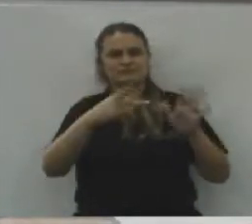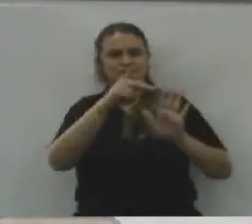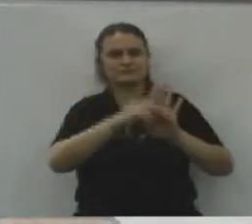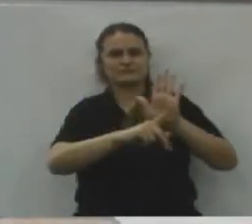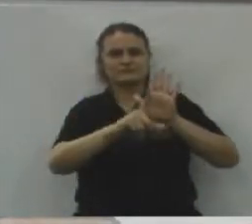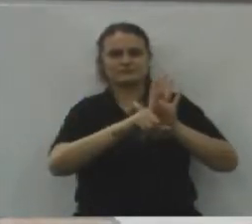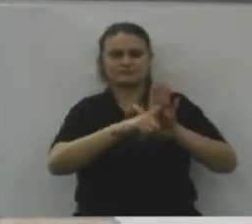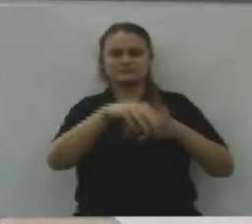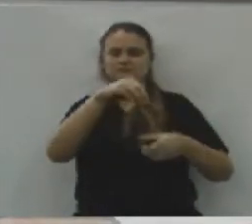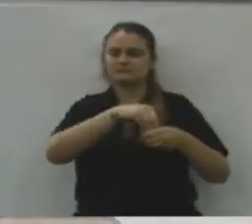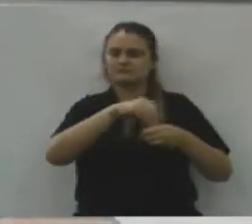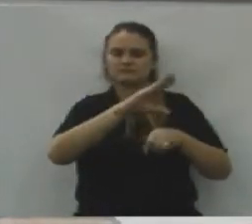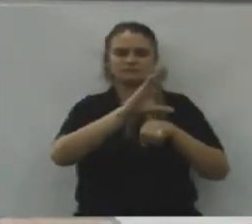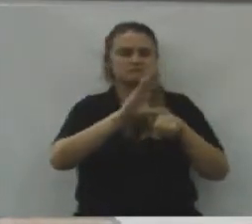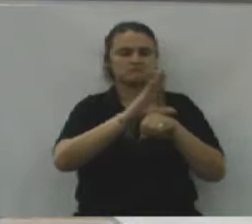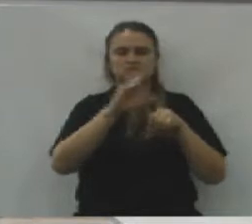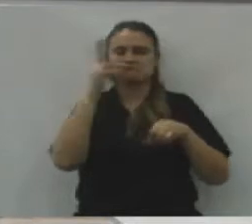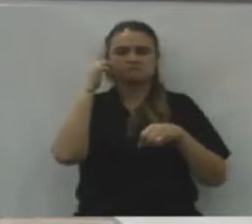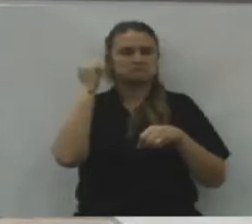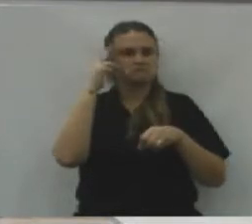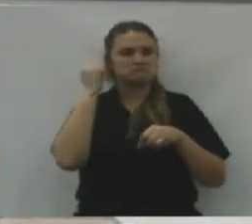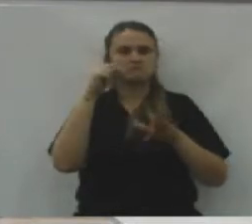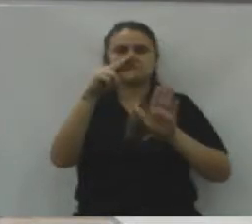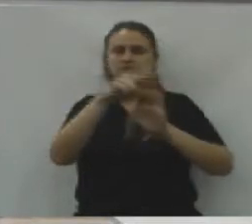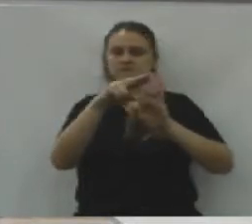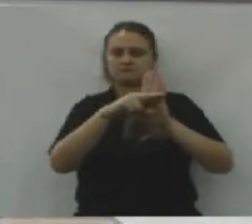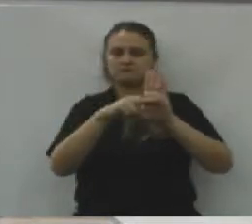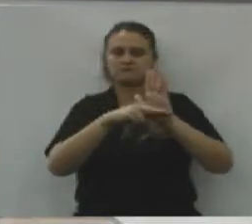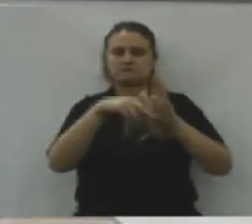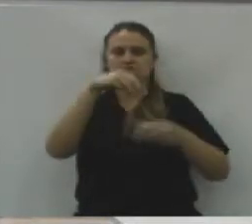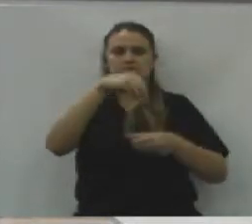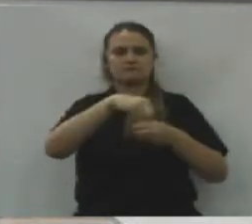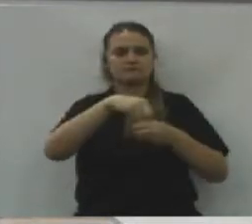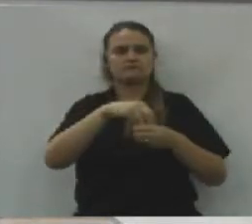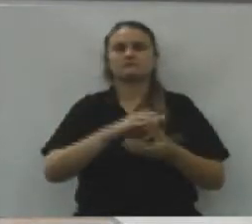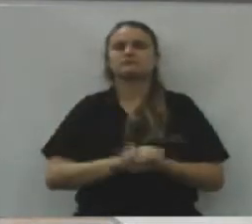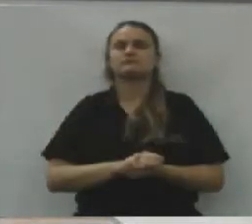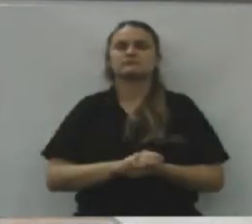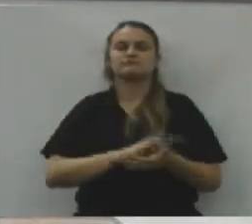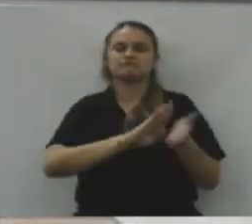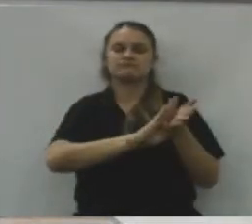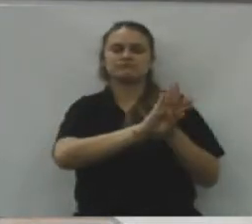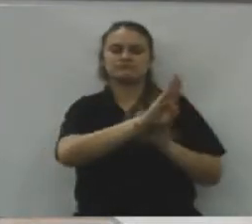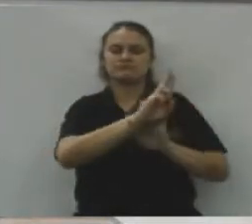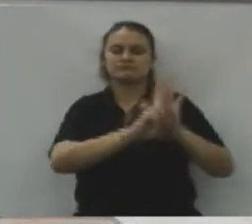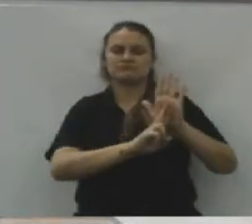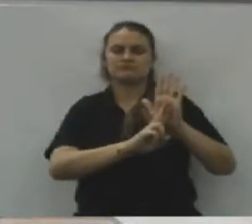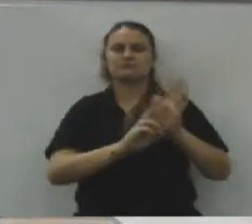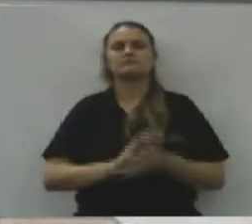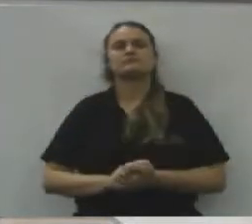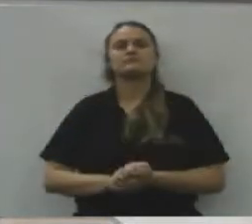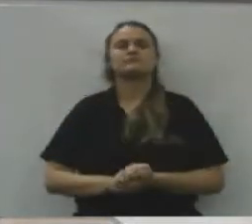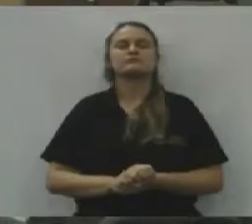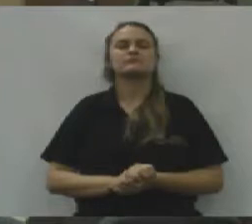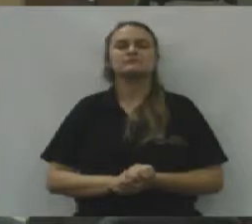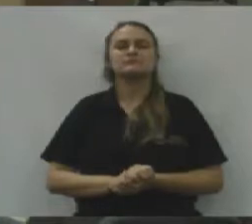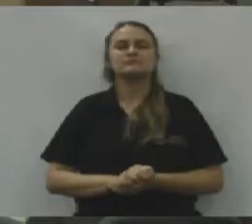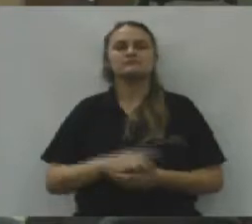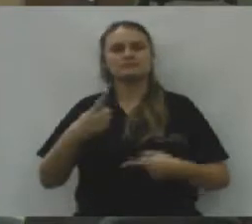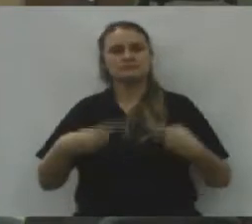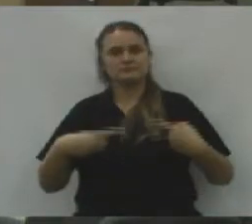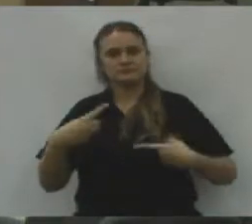é legal, constitucional, devendo seguir os trâmites previstos no regimento interno, com dispensa da redação final. É o parecer.